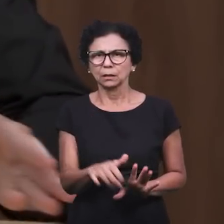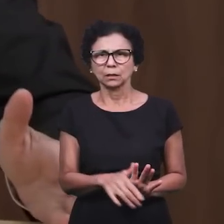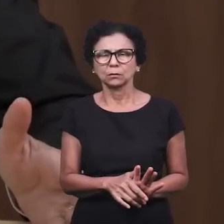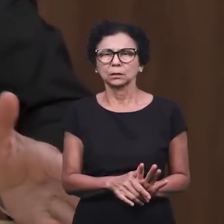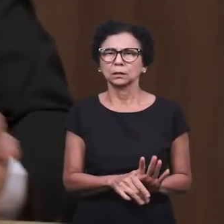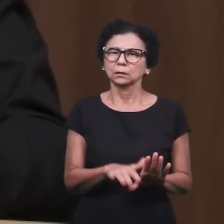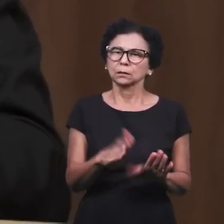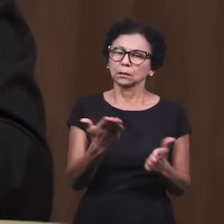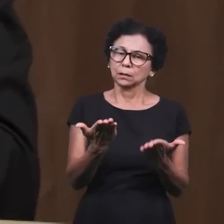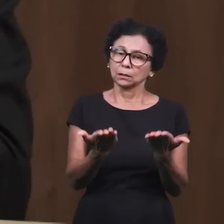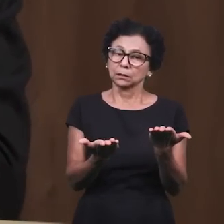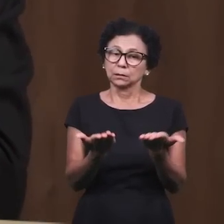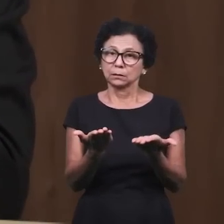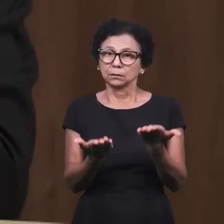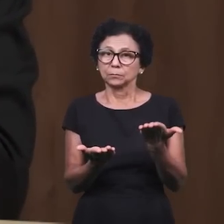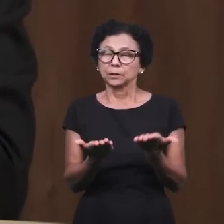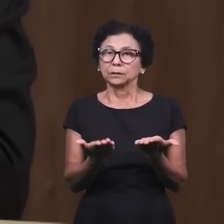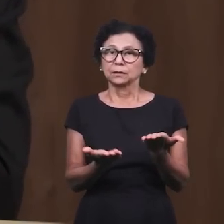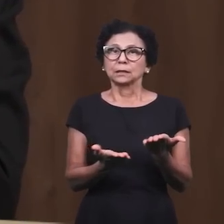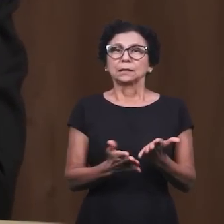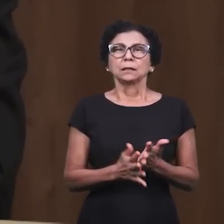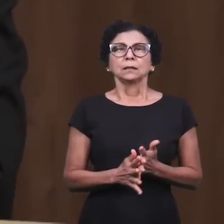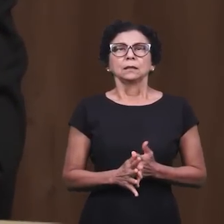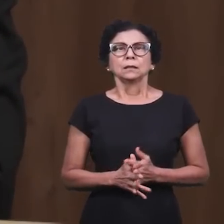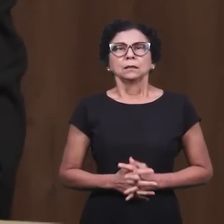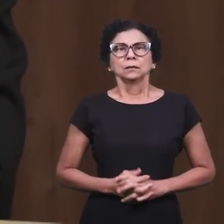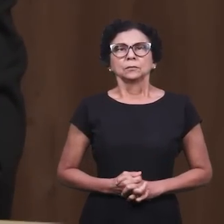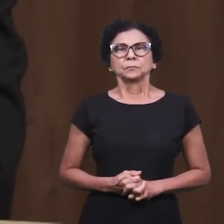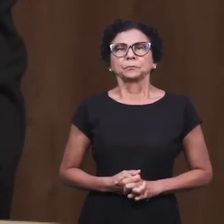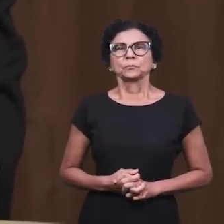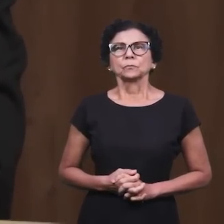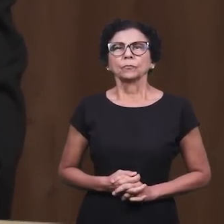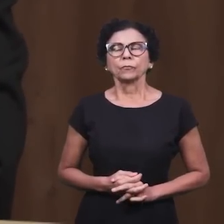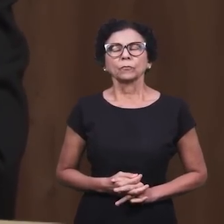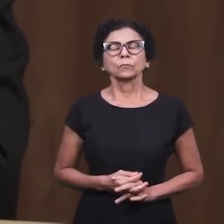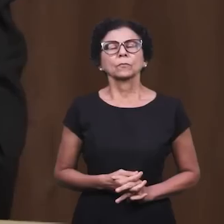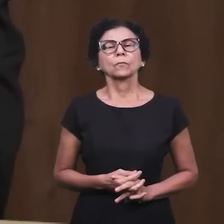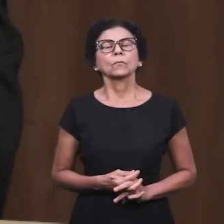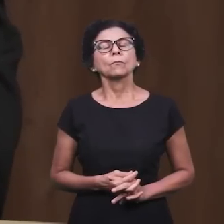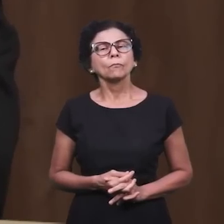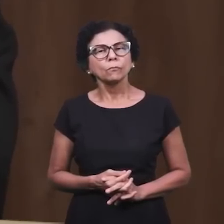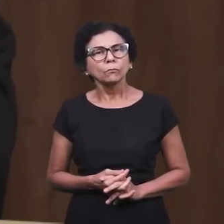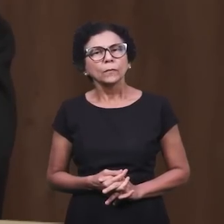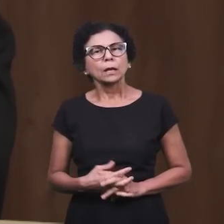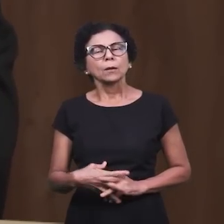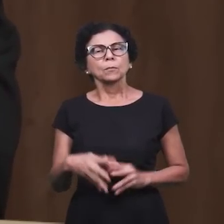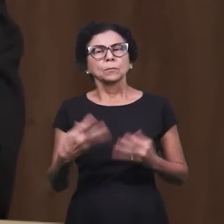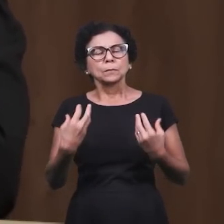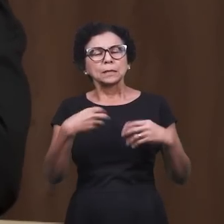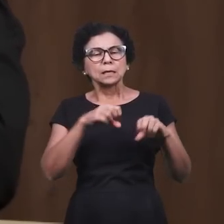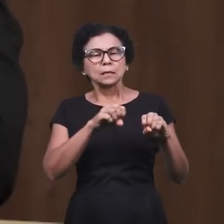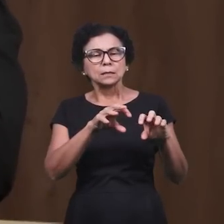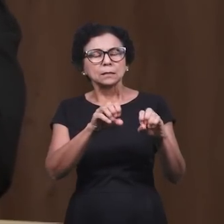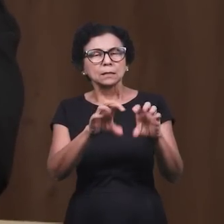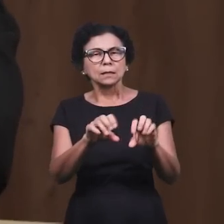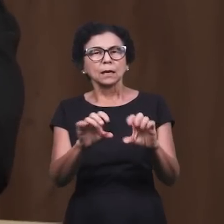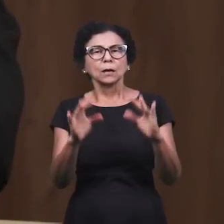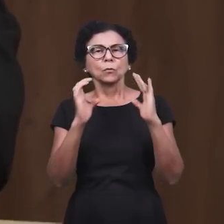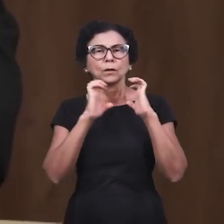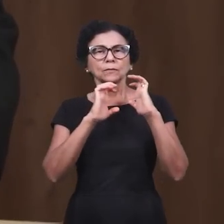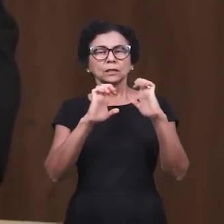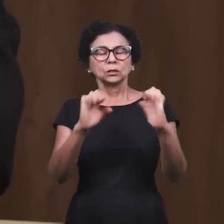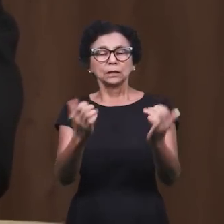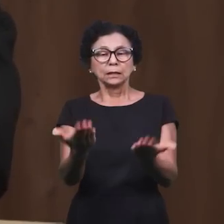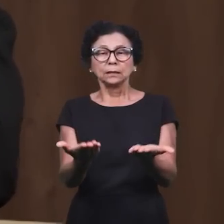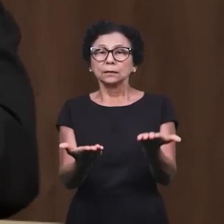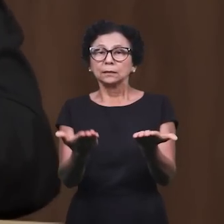Perfeito. O pai ensinar ao filho o evangelho, que é uma marca de Deus, né? O equilíbrio é uma marca. O Jó